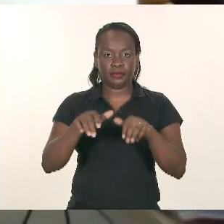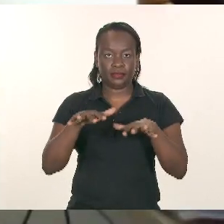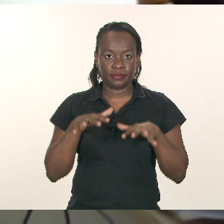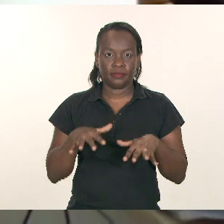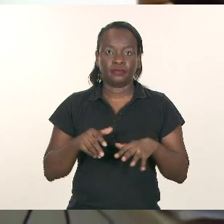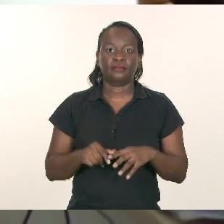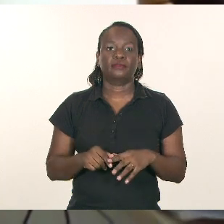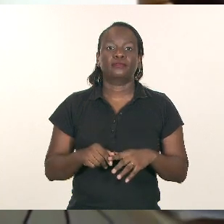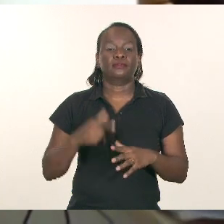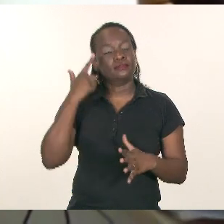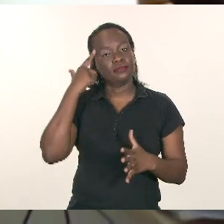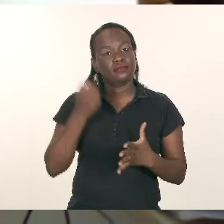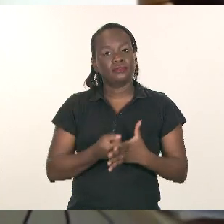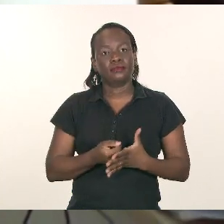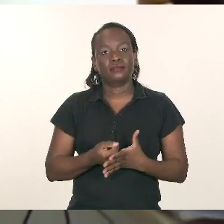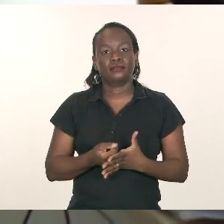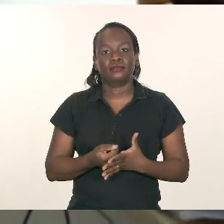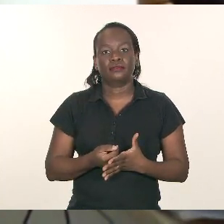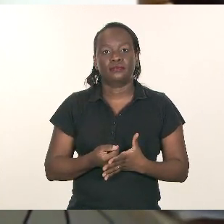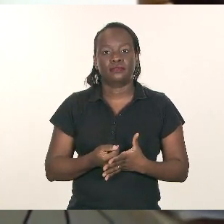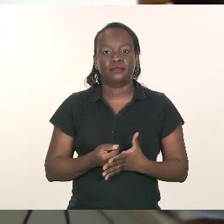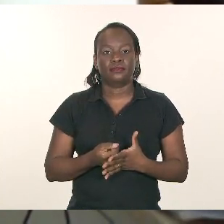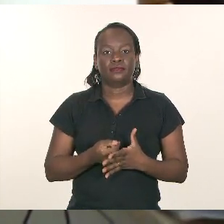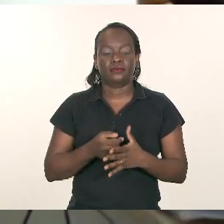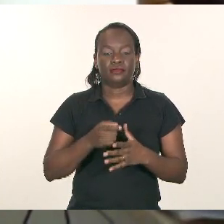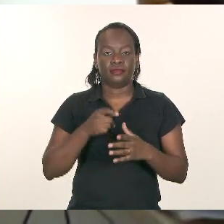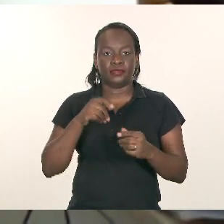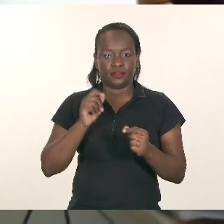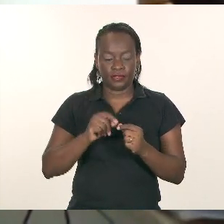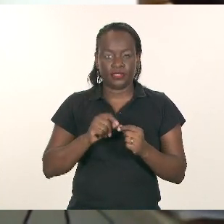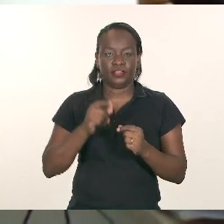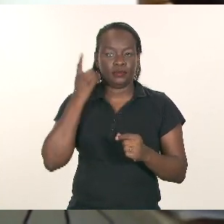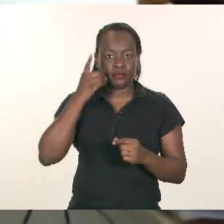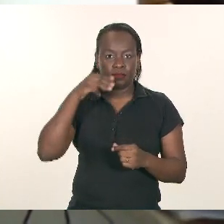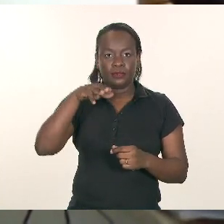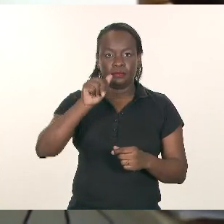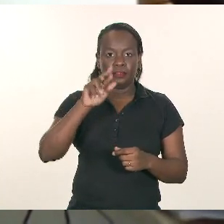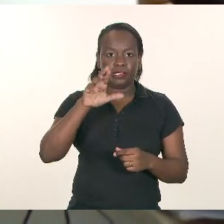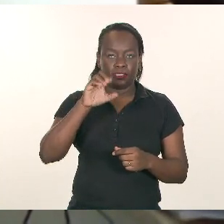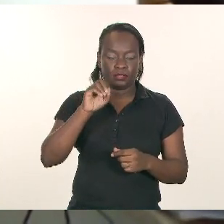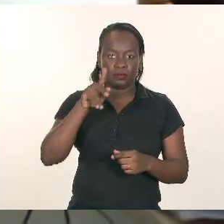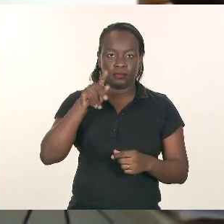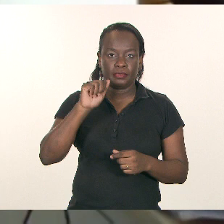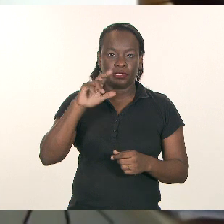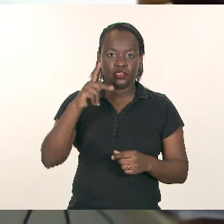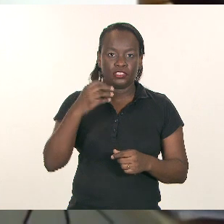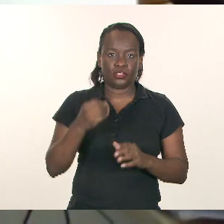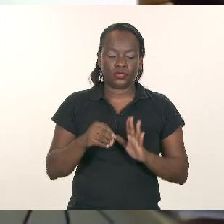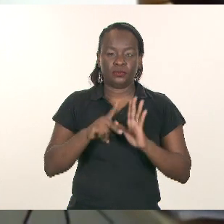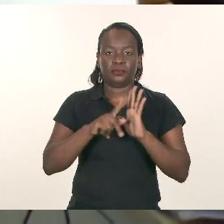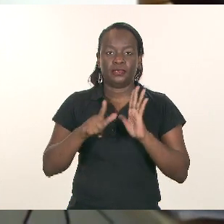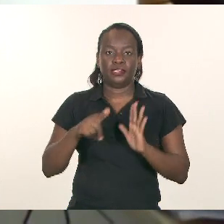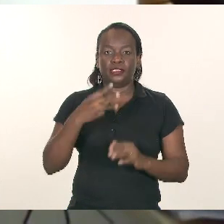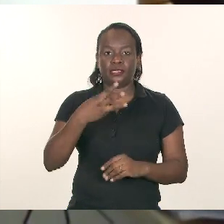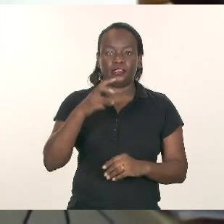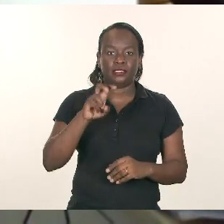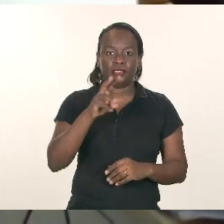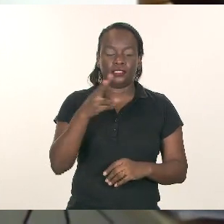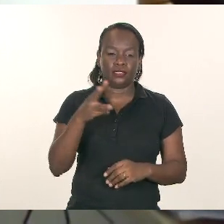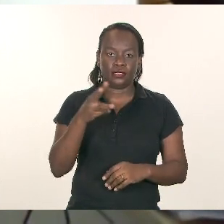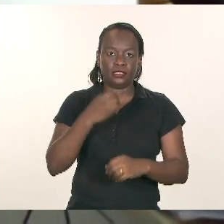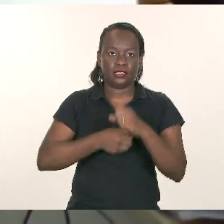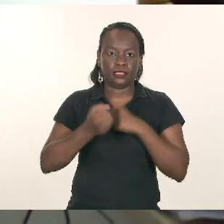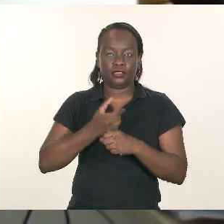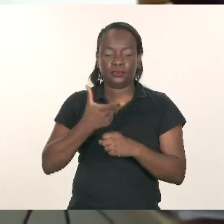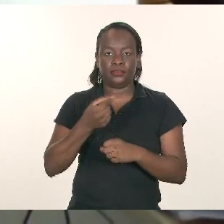plenário dos pareceres feitos pelo deputado Márcio Pacheco, PL 3533 de